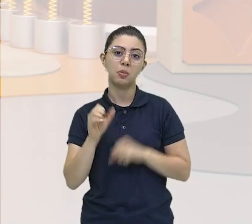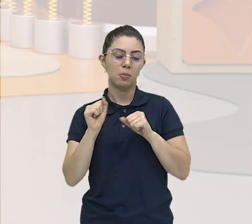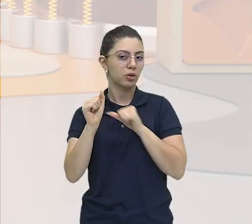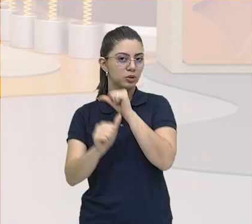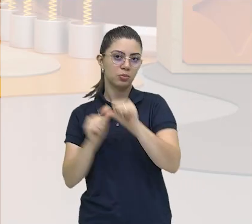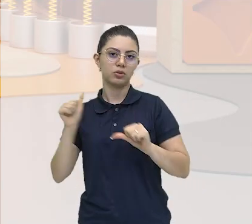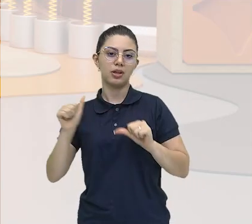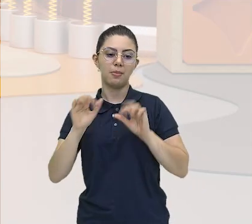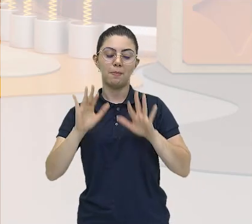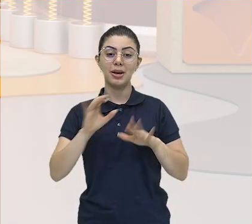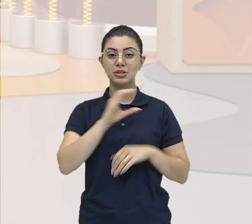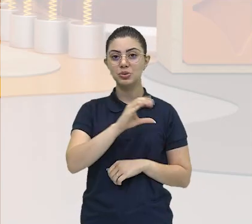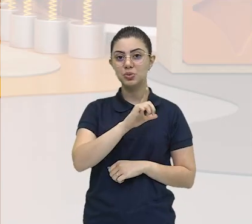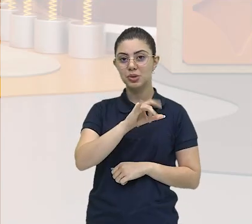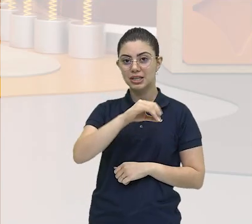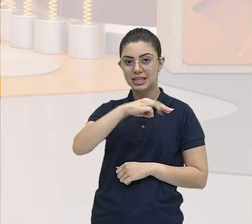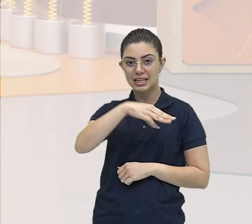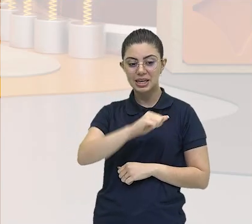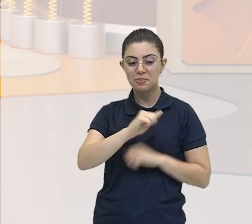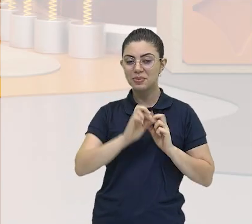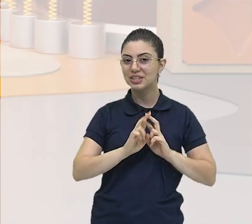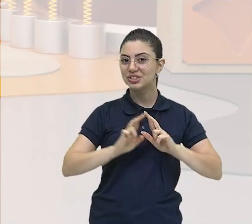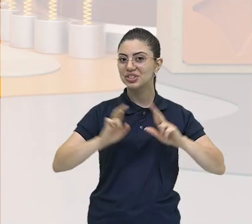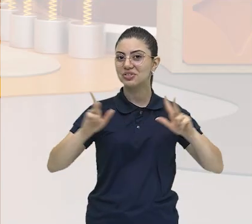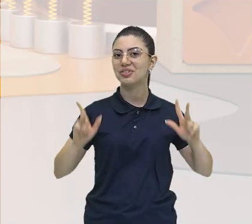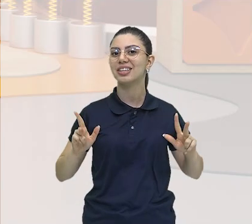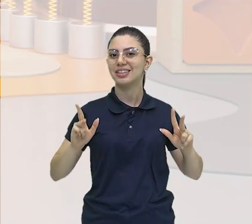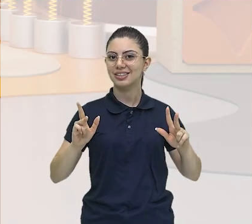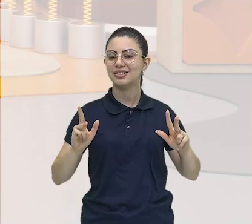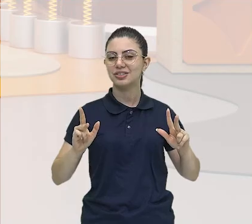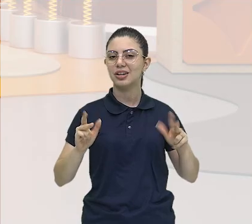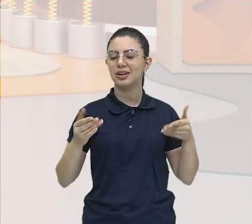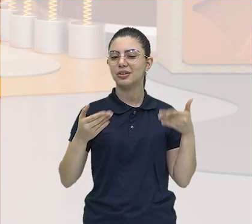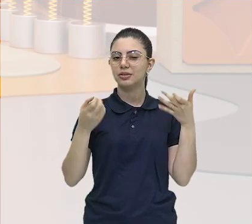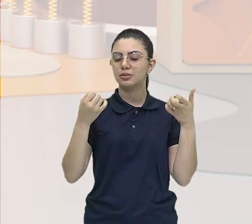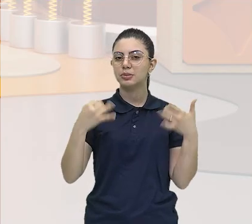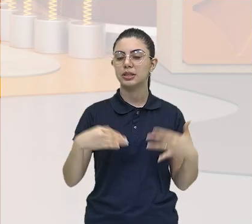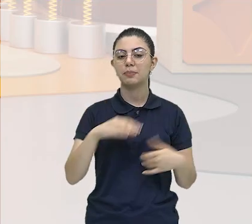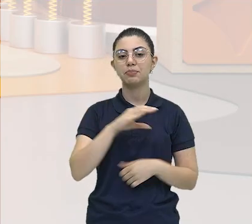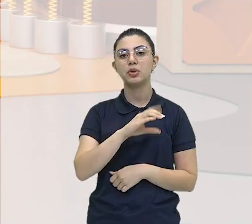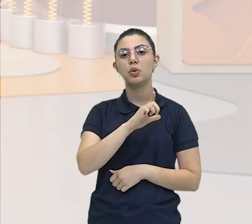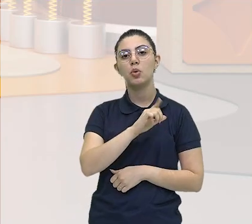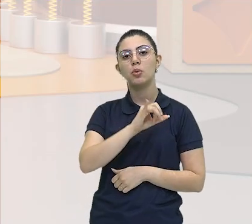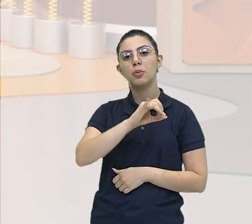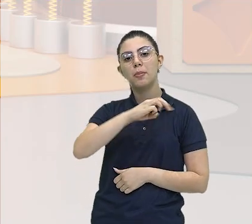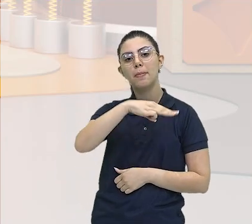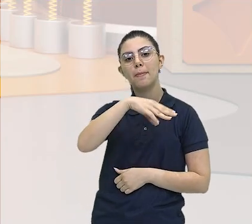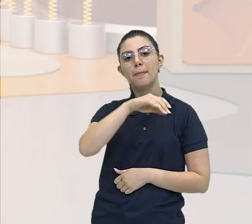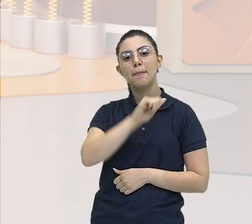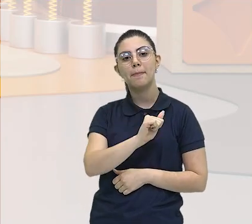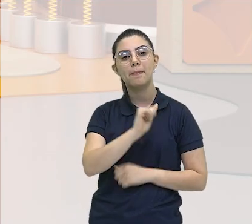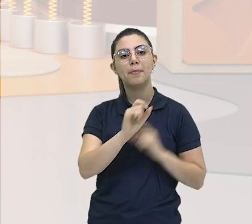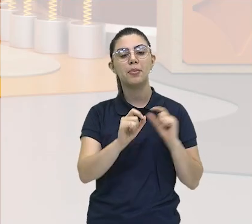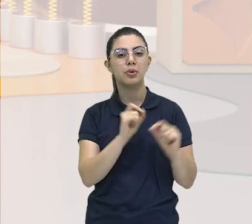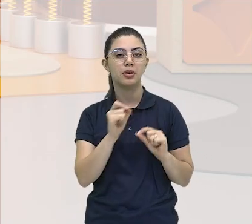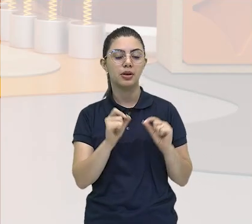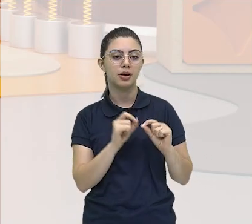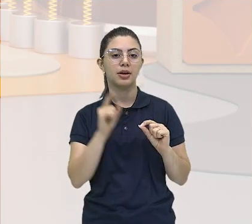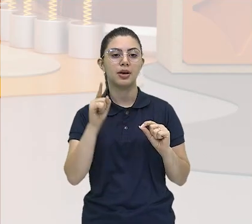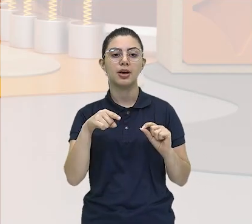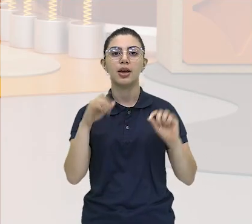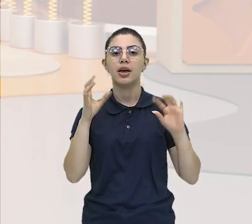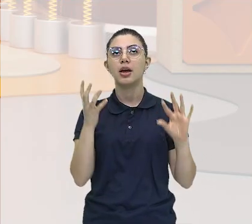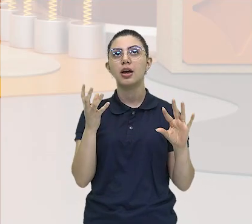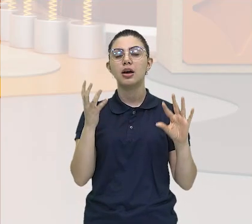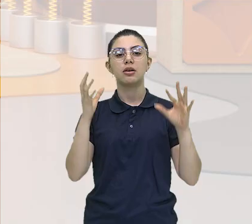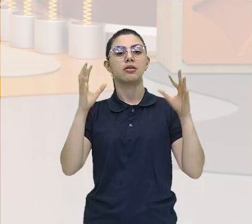de clima. Olha só, clima vai ser então definido a partir das condições atmosféricas